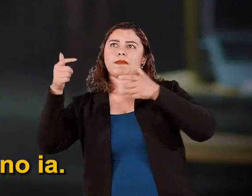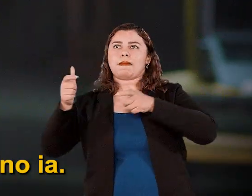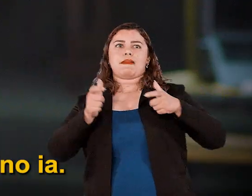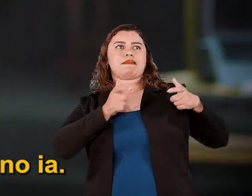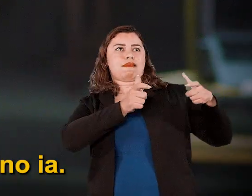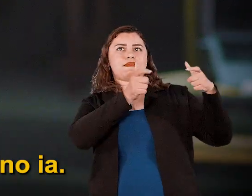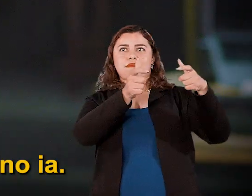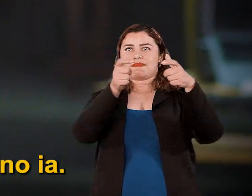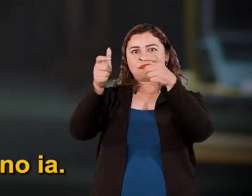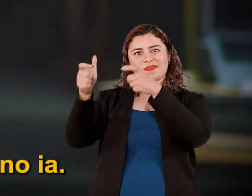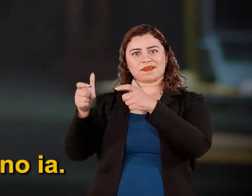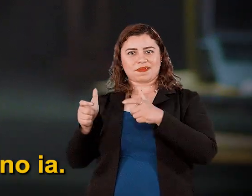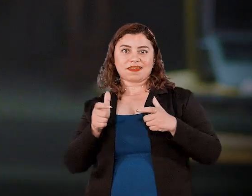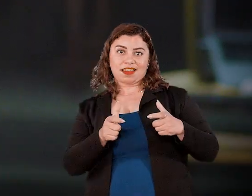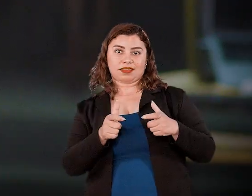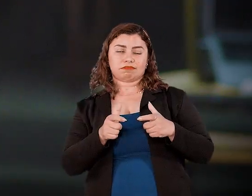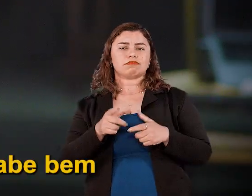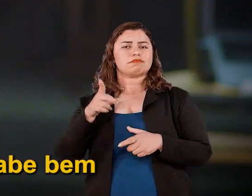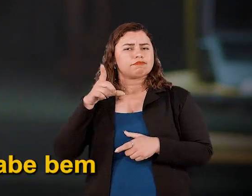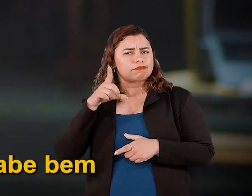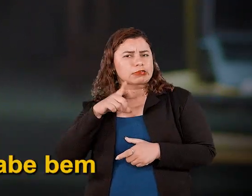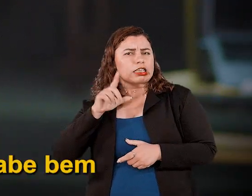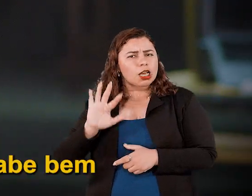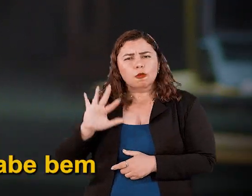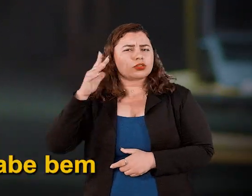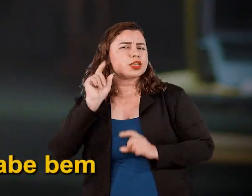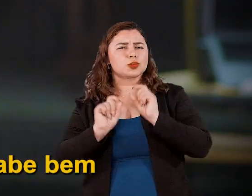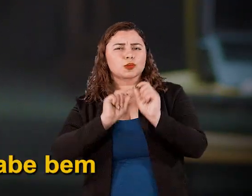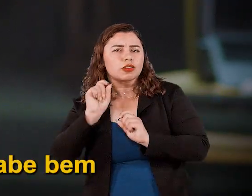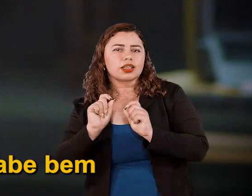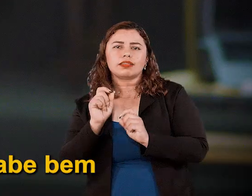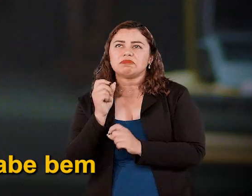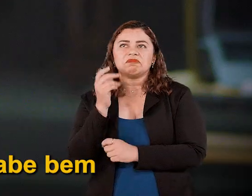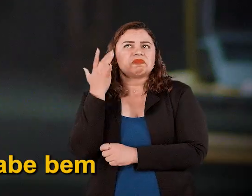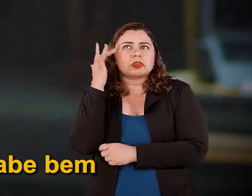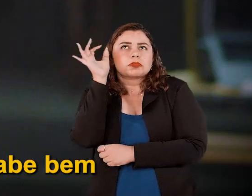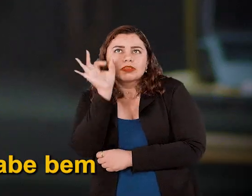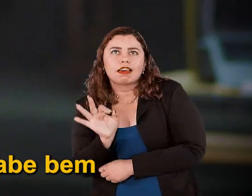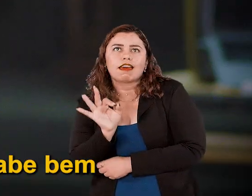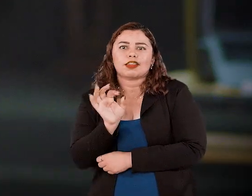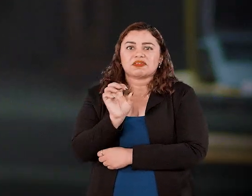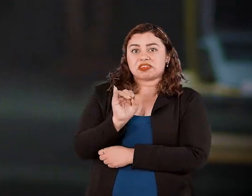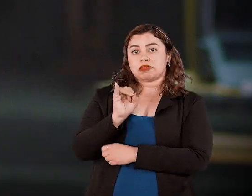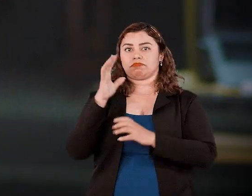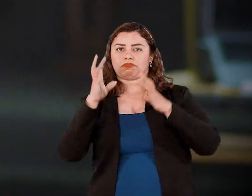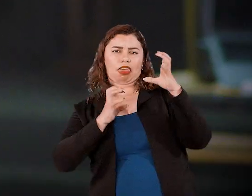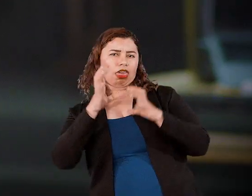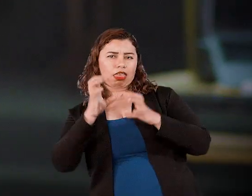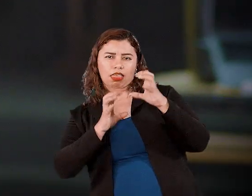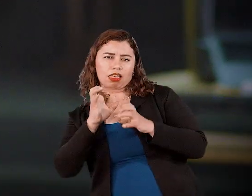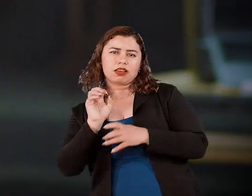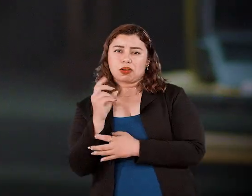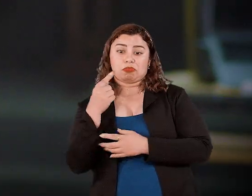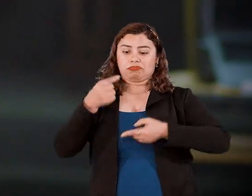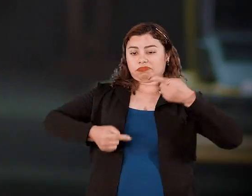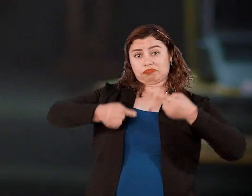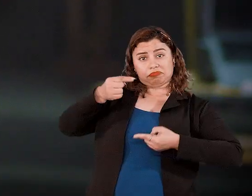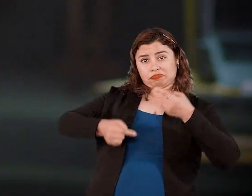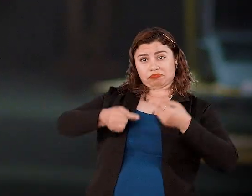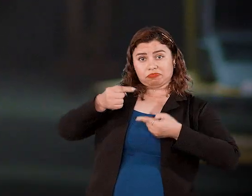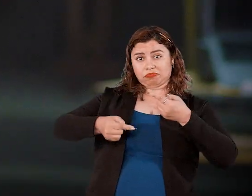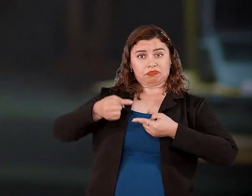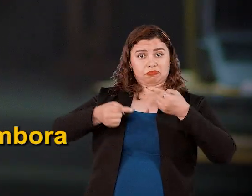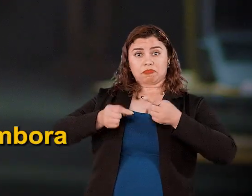por onde Levino ia. Tem aí um momento em que não se sabe bem se foi um desentendimento, se